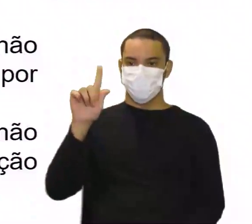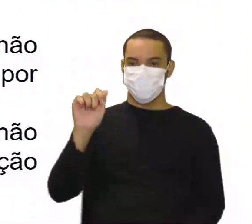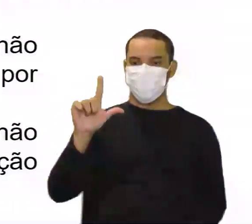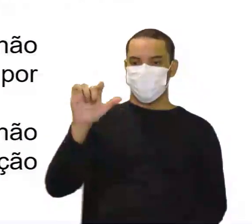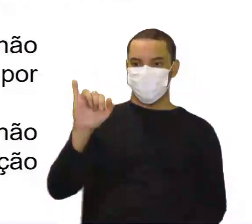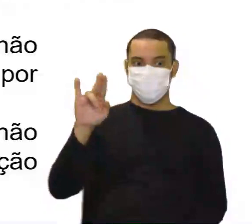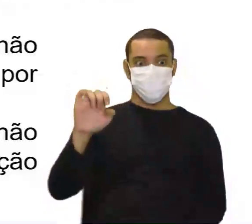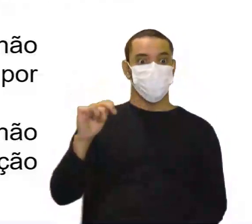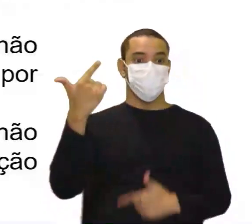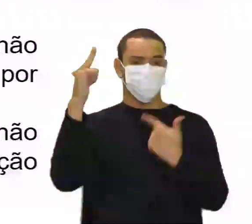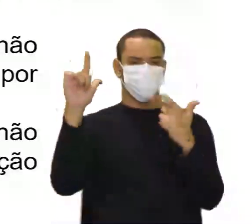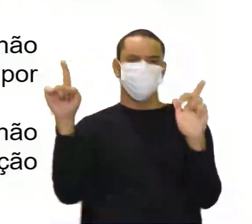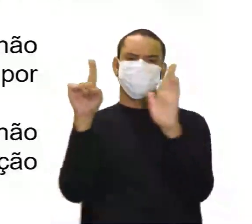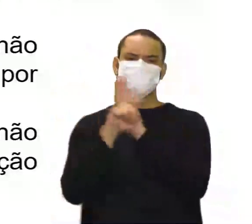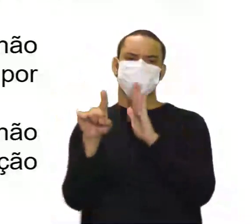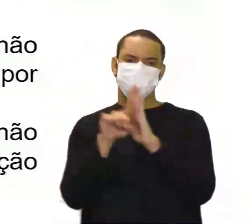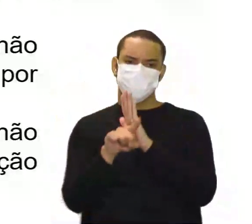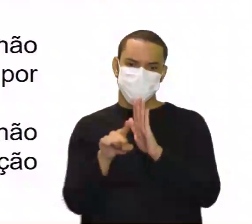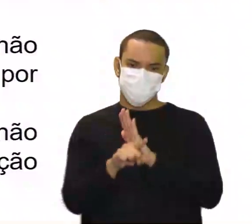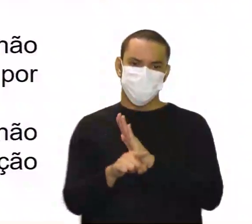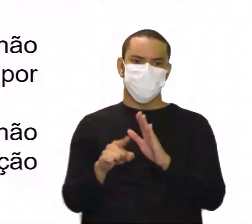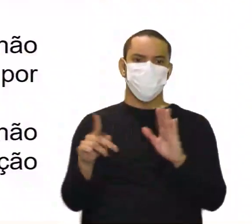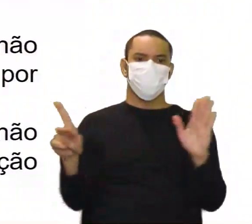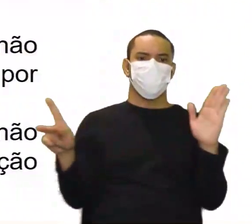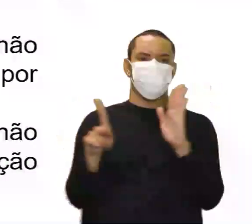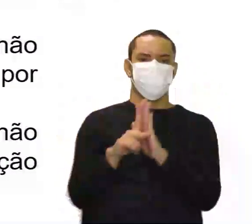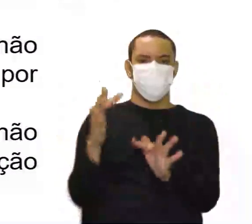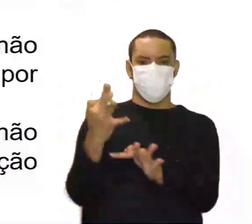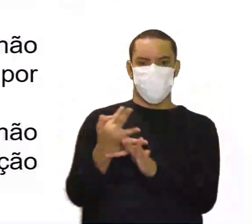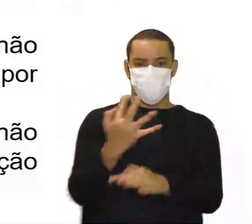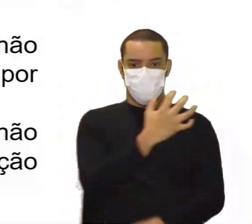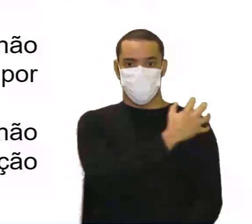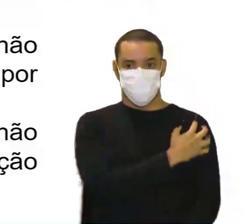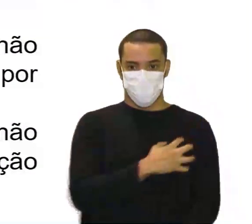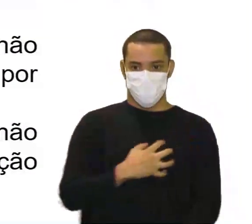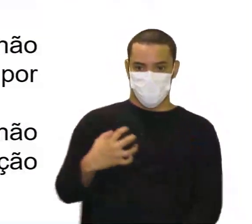outros questionavam a física aristotélica e